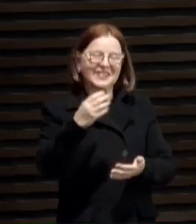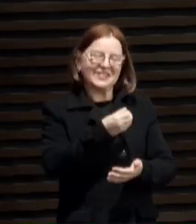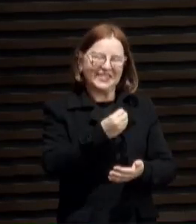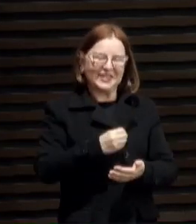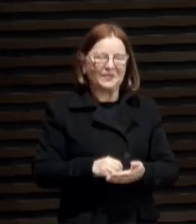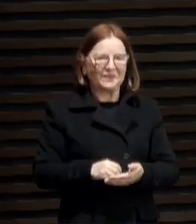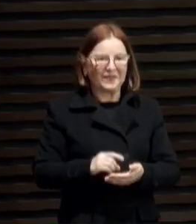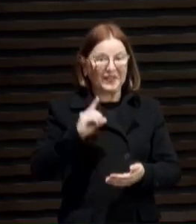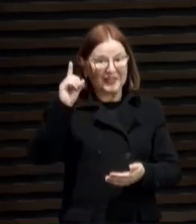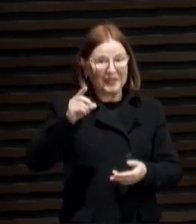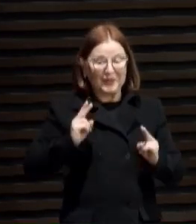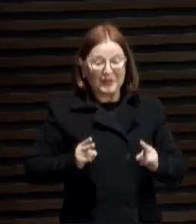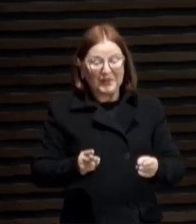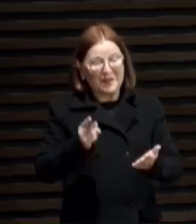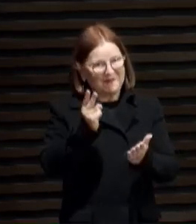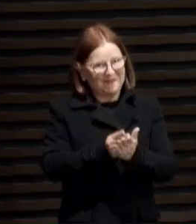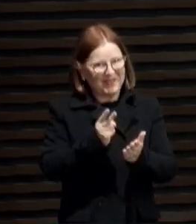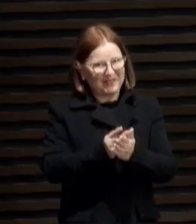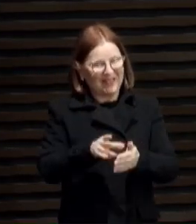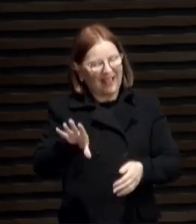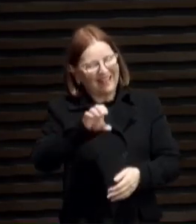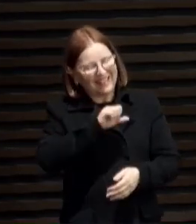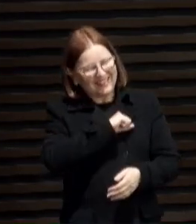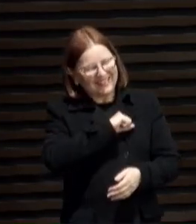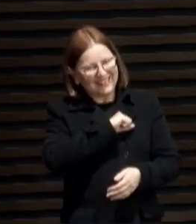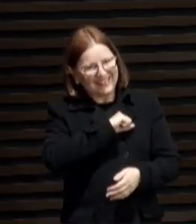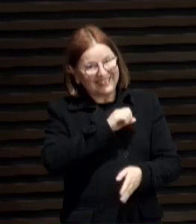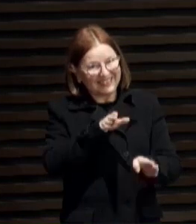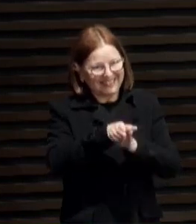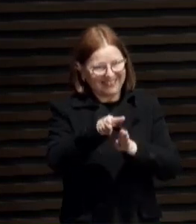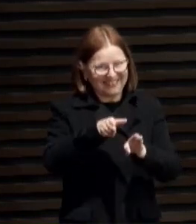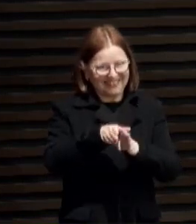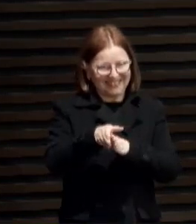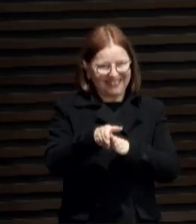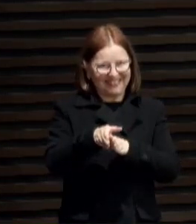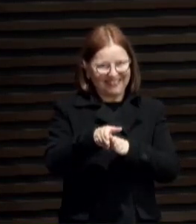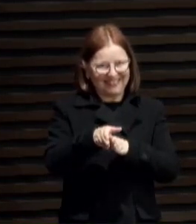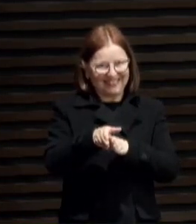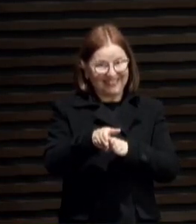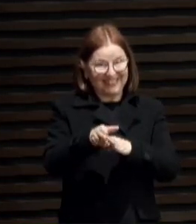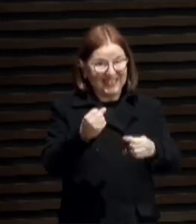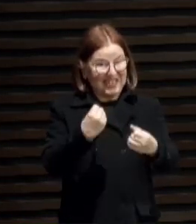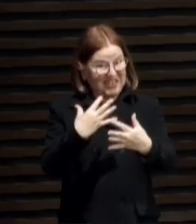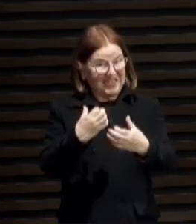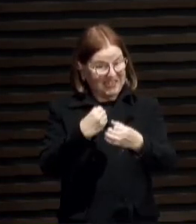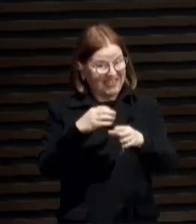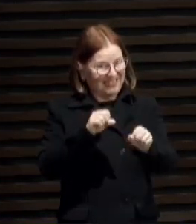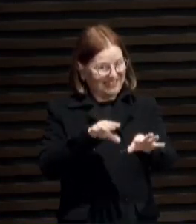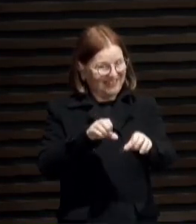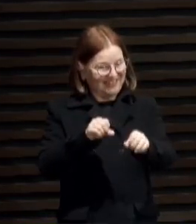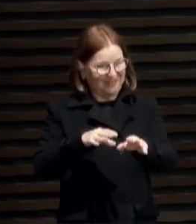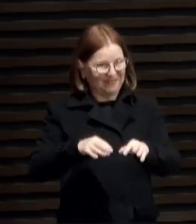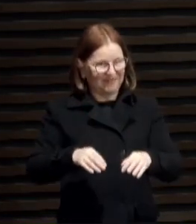E Deus continua o mesmo, nos amando, nos exortando, nos ensinando